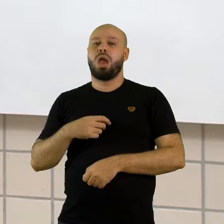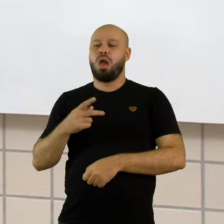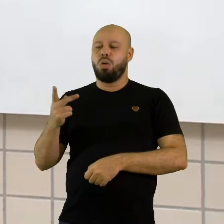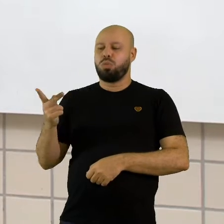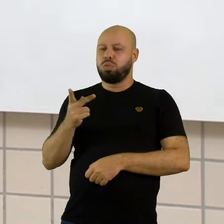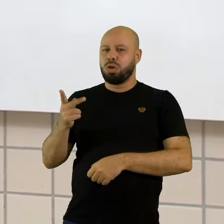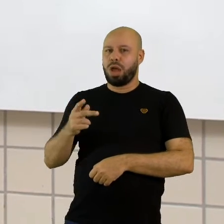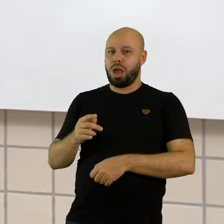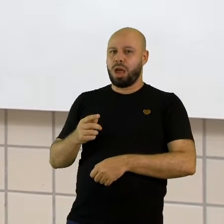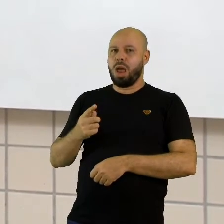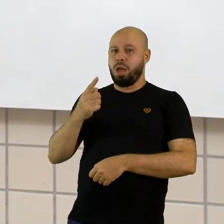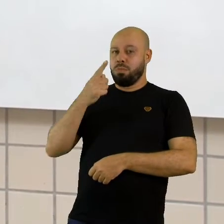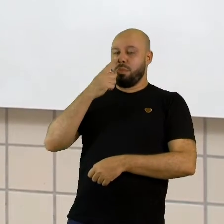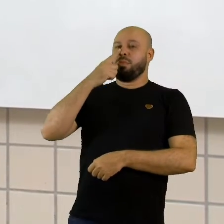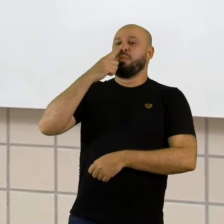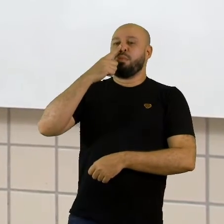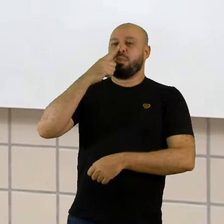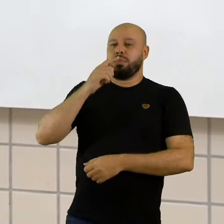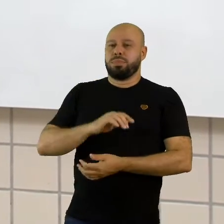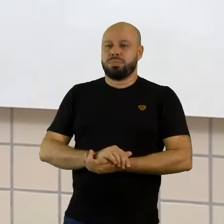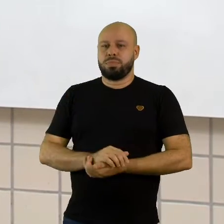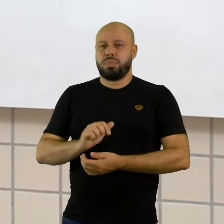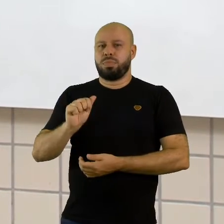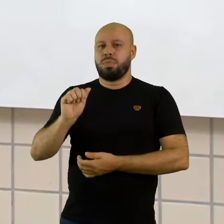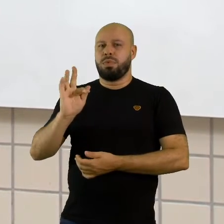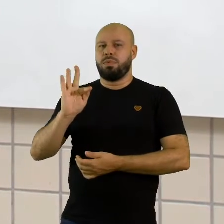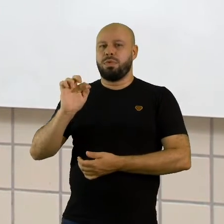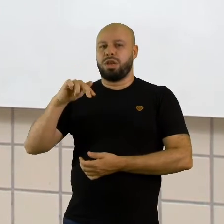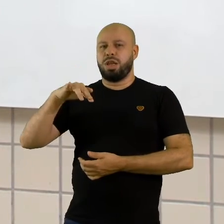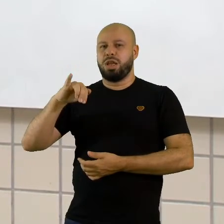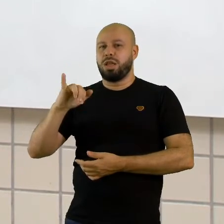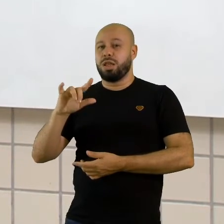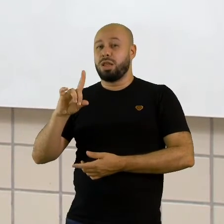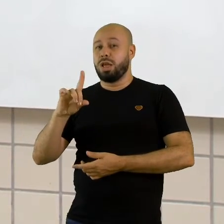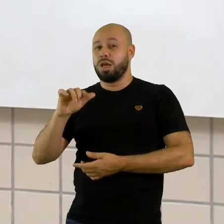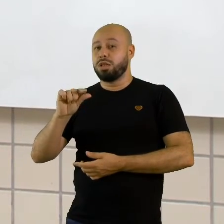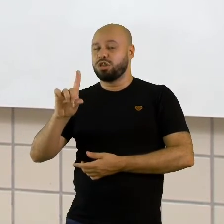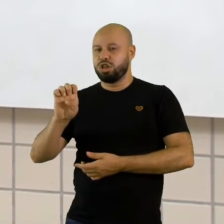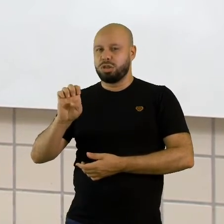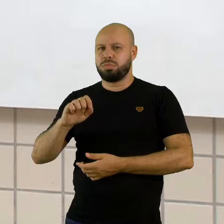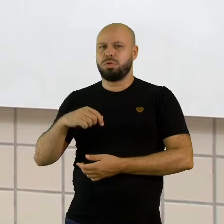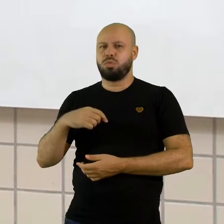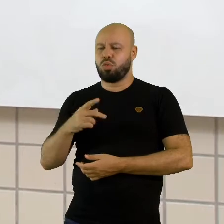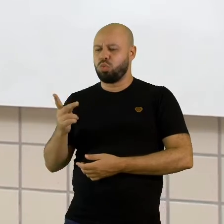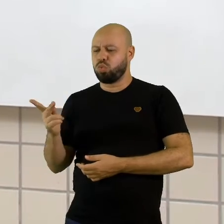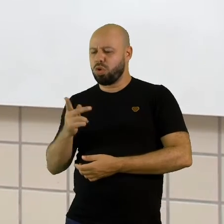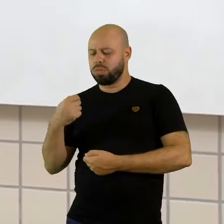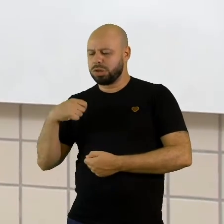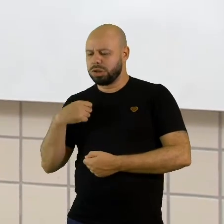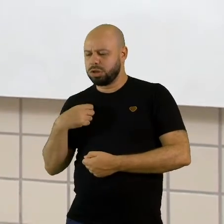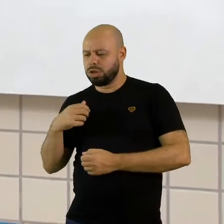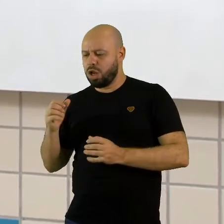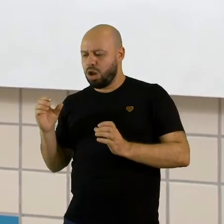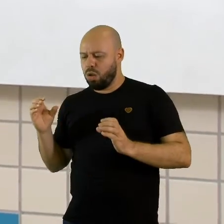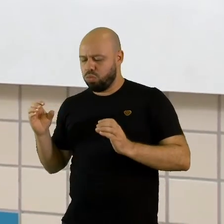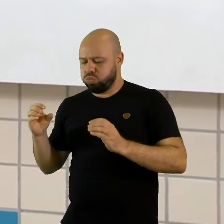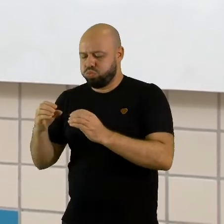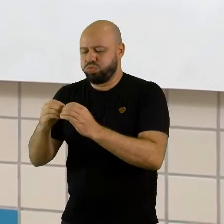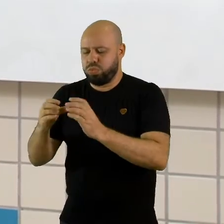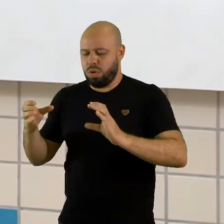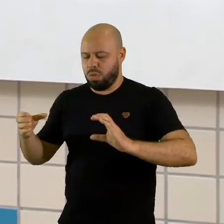afinidade, tá? Eles precisam ter uma afinidade um com o outro. Lembra da história do